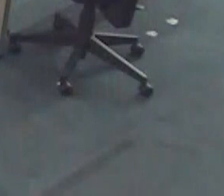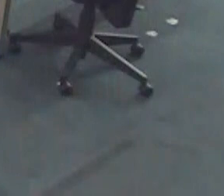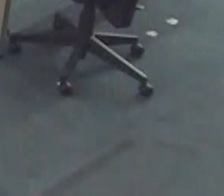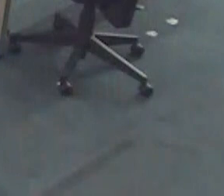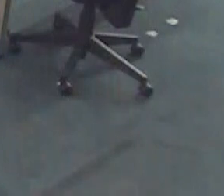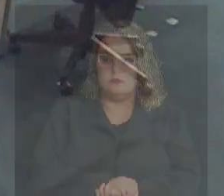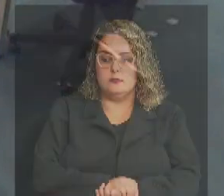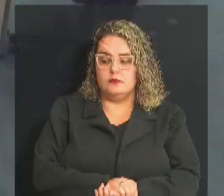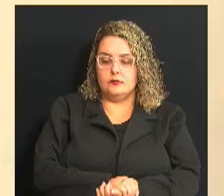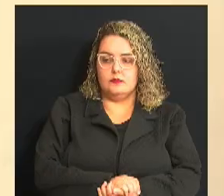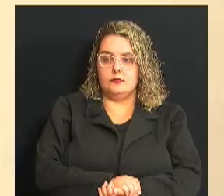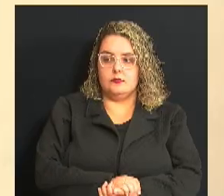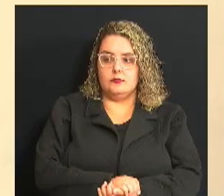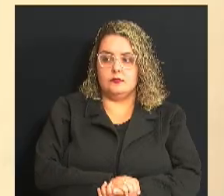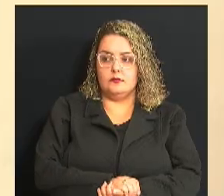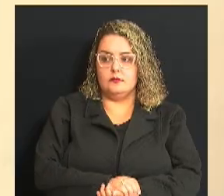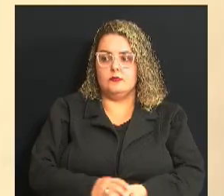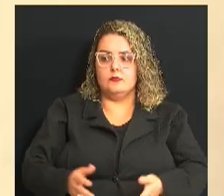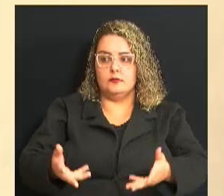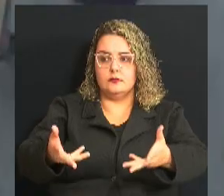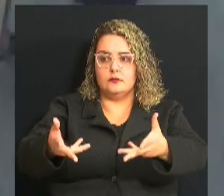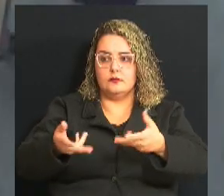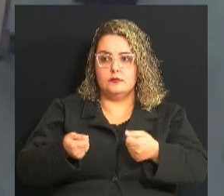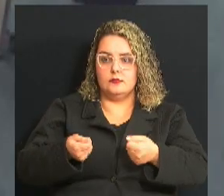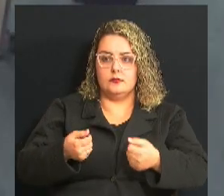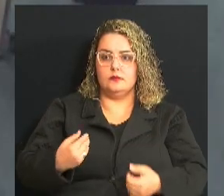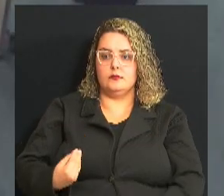Convidamos os presentes a tomarem assento.